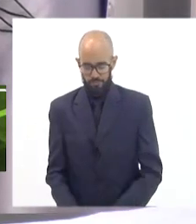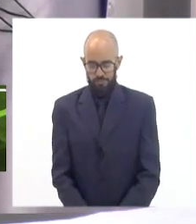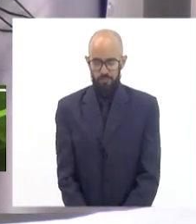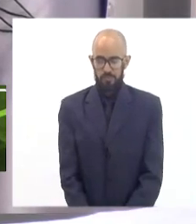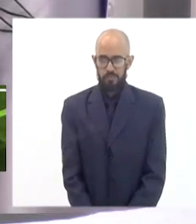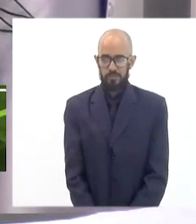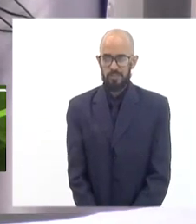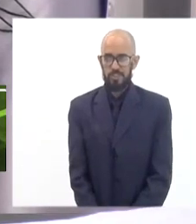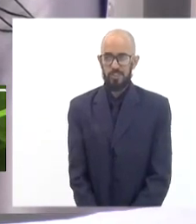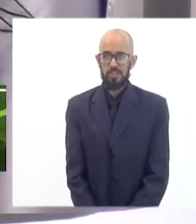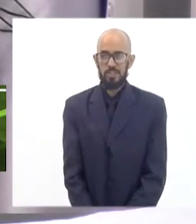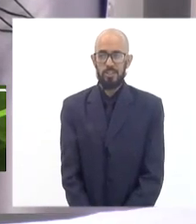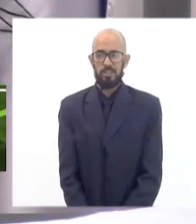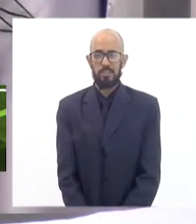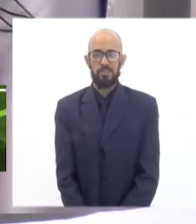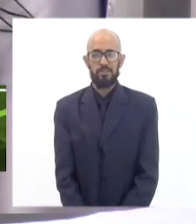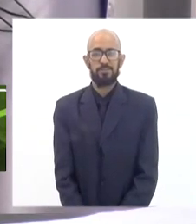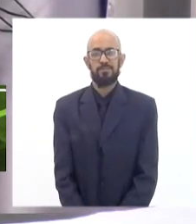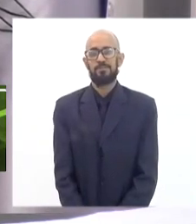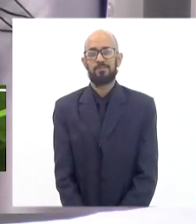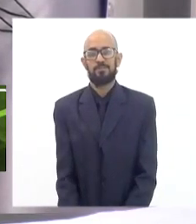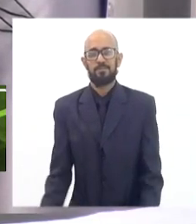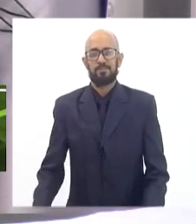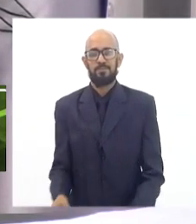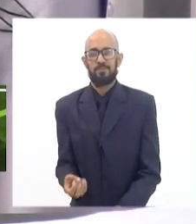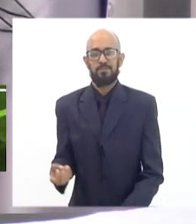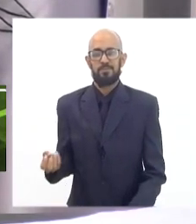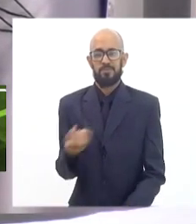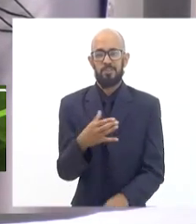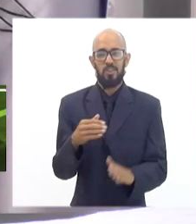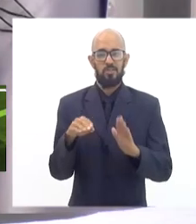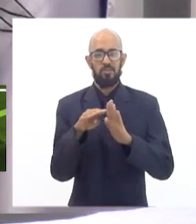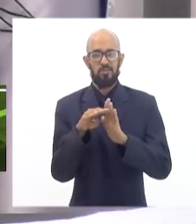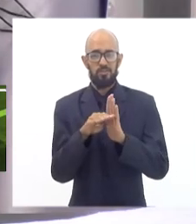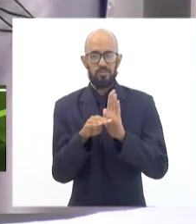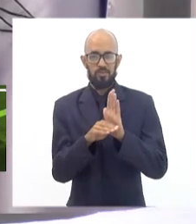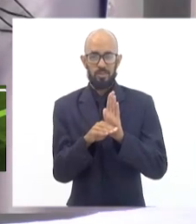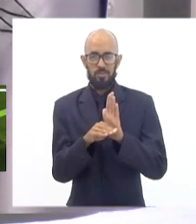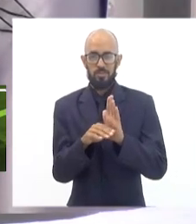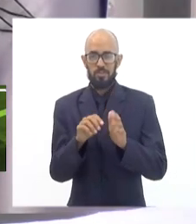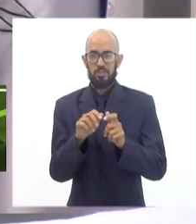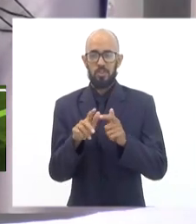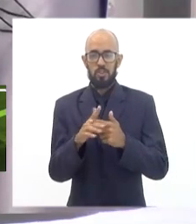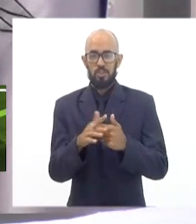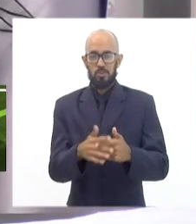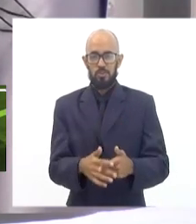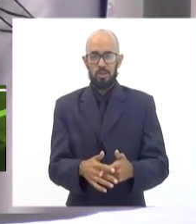perde o novo regime de recuperação fiscal permite